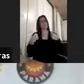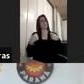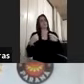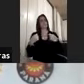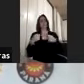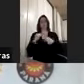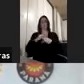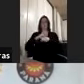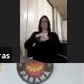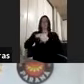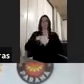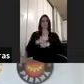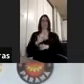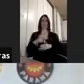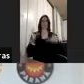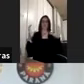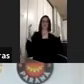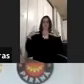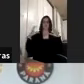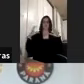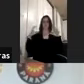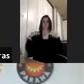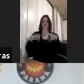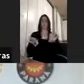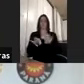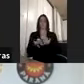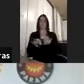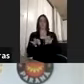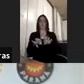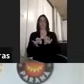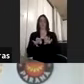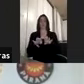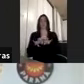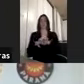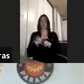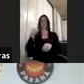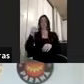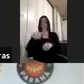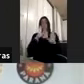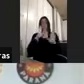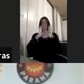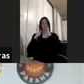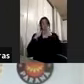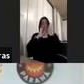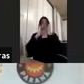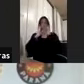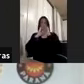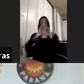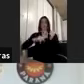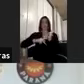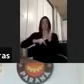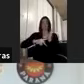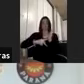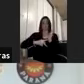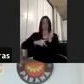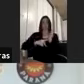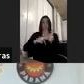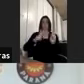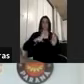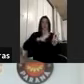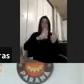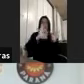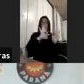inteira. E é só vocês olharem aqui o Facebook do sindicato, acompanharem aqui a nossa live,